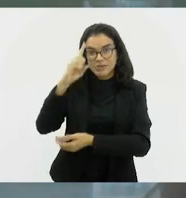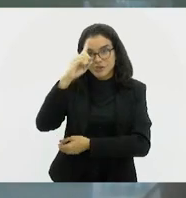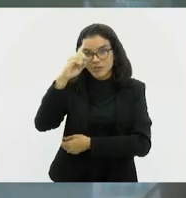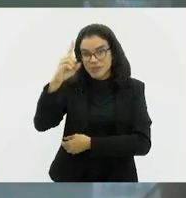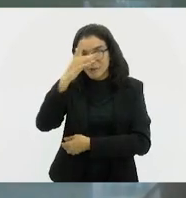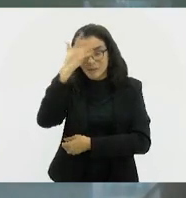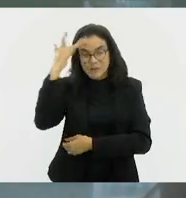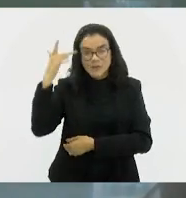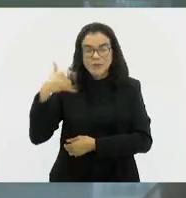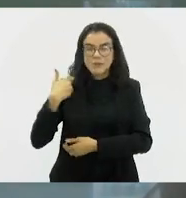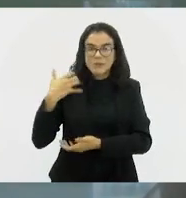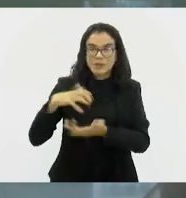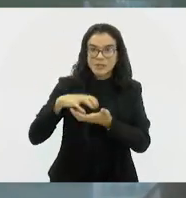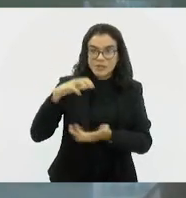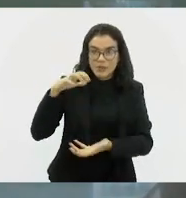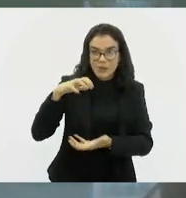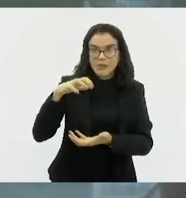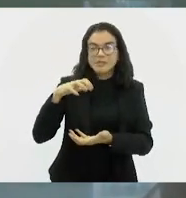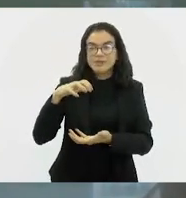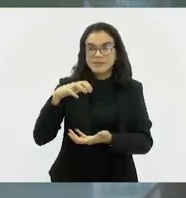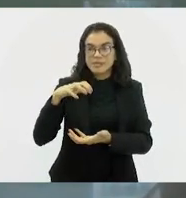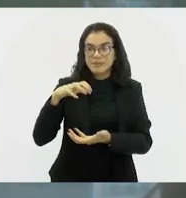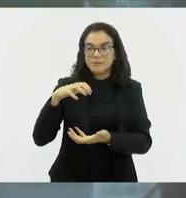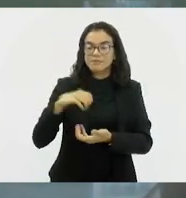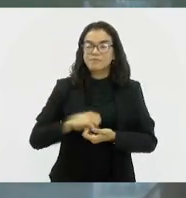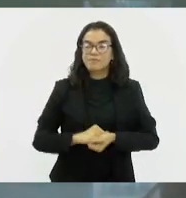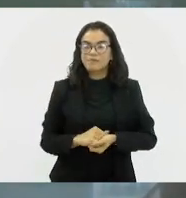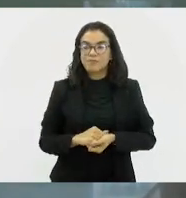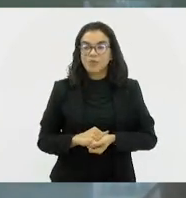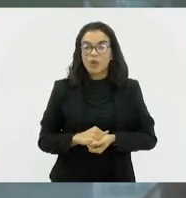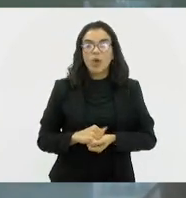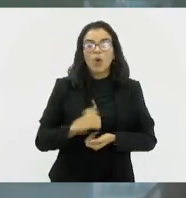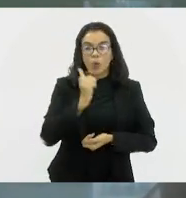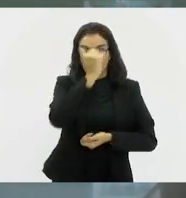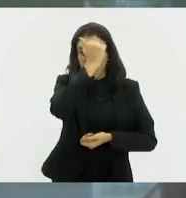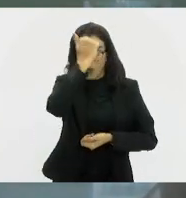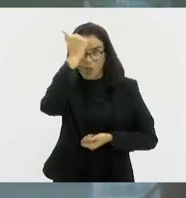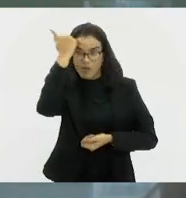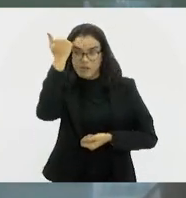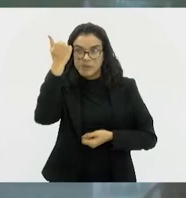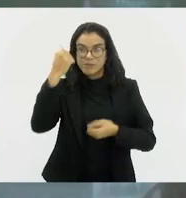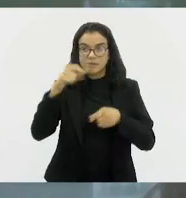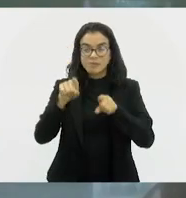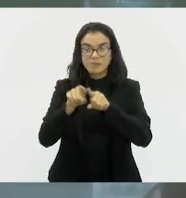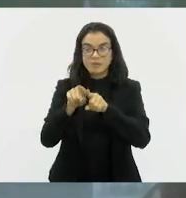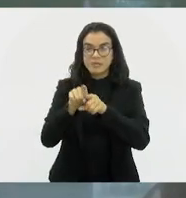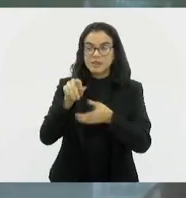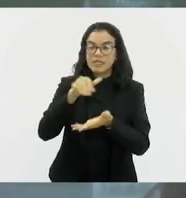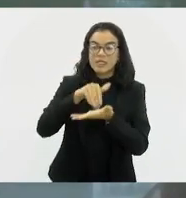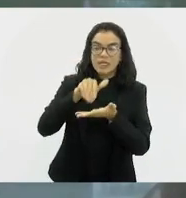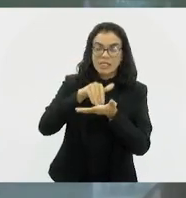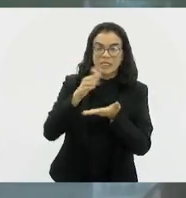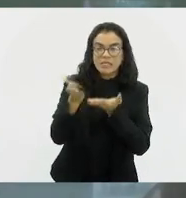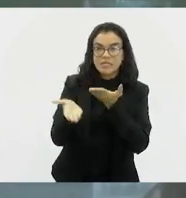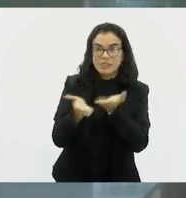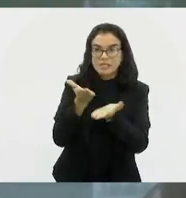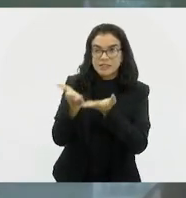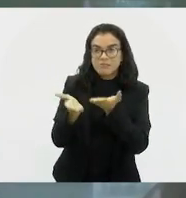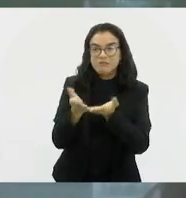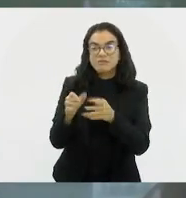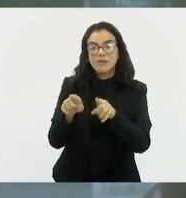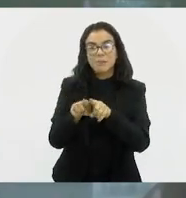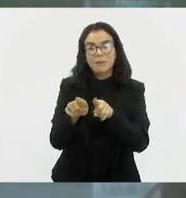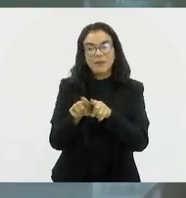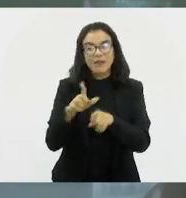idosa, um centro-dia para pessoa idosa com Alzheimer, tudo ligado à Secretaria de Assistência, e hoje construindo